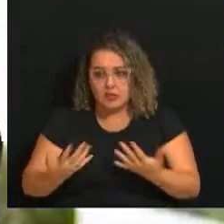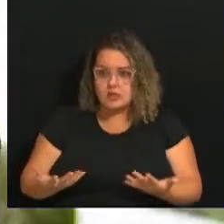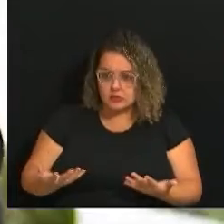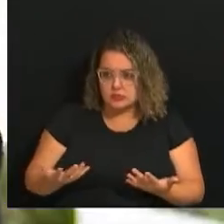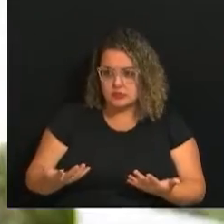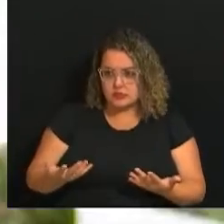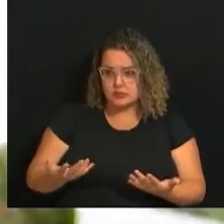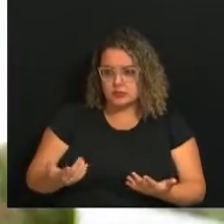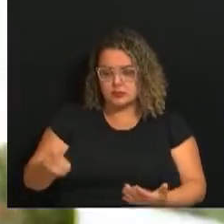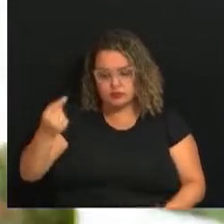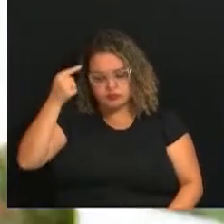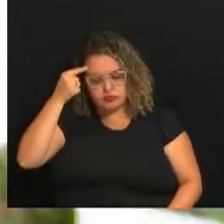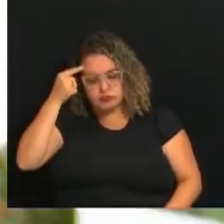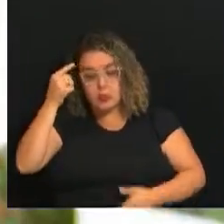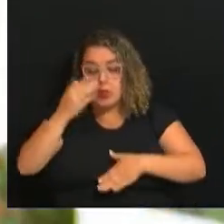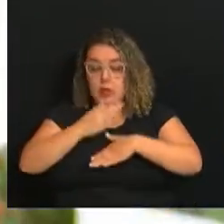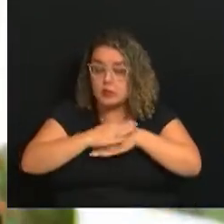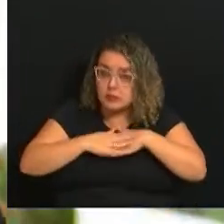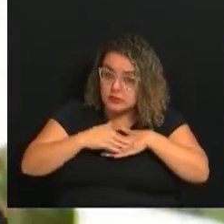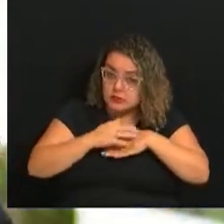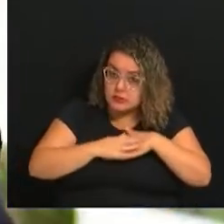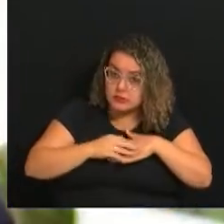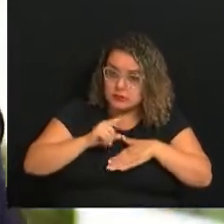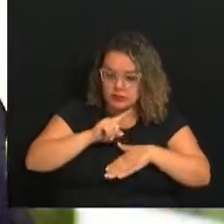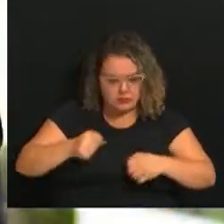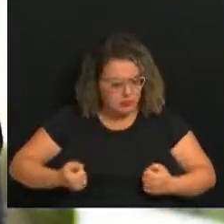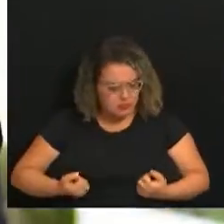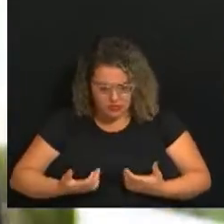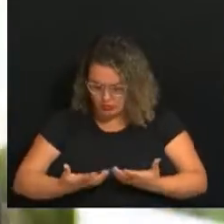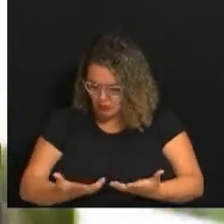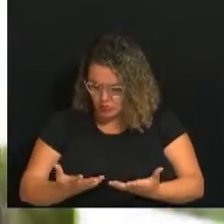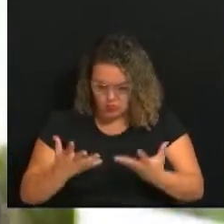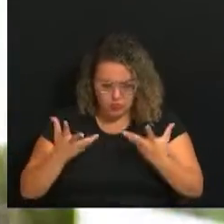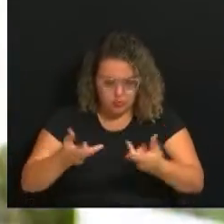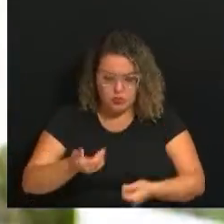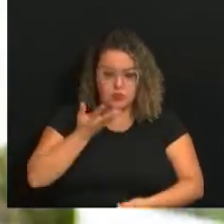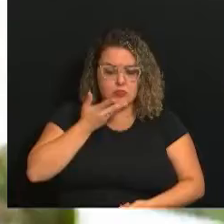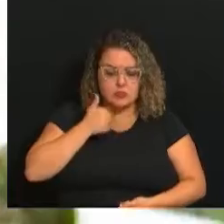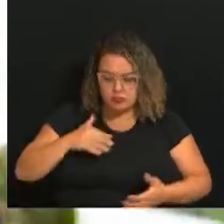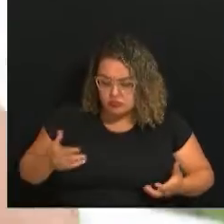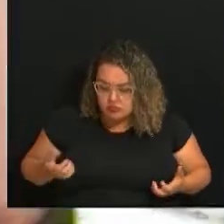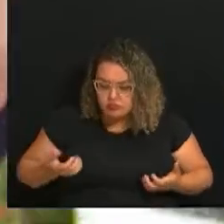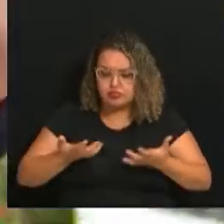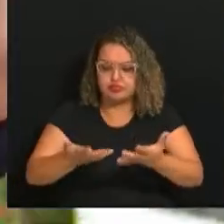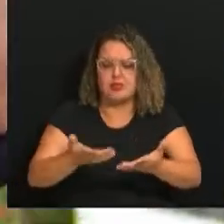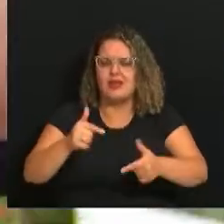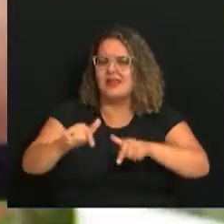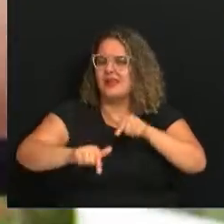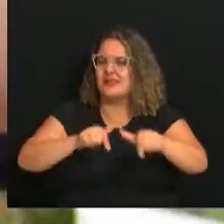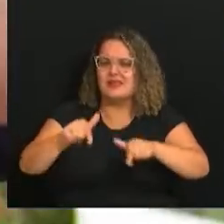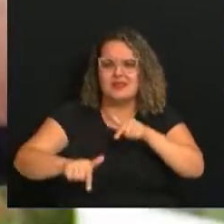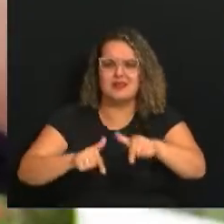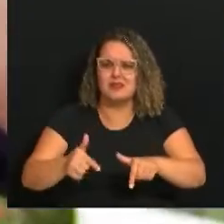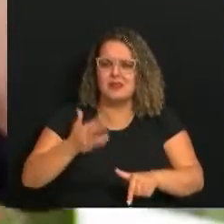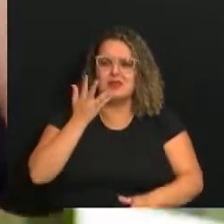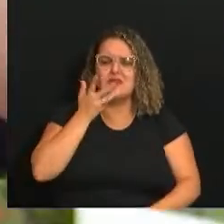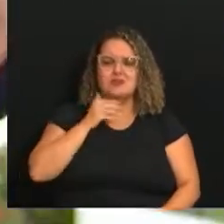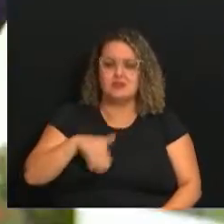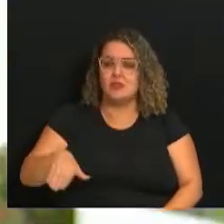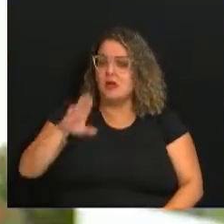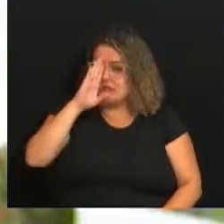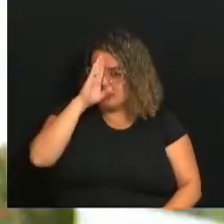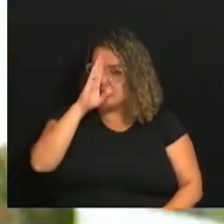Mas nós temos muito trabalho infantil ainda que ficam escondidos, né? Dentro de empresas, mesmo casa de